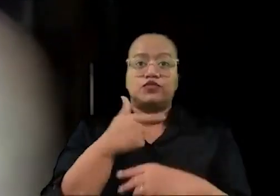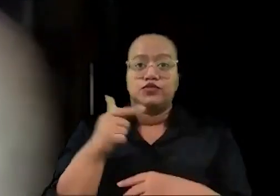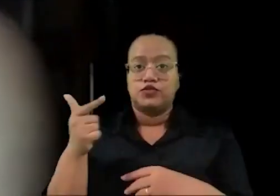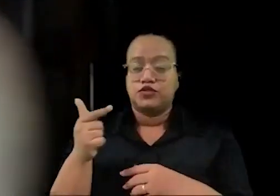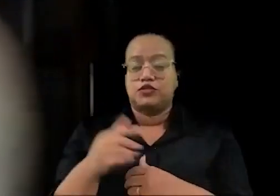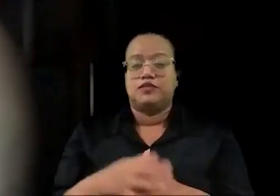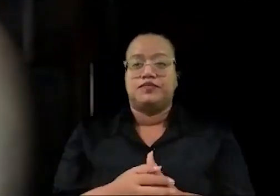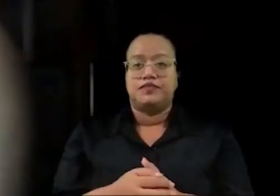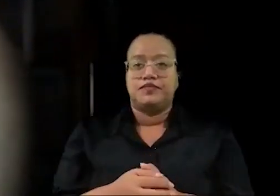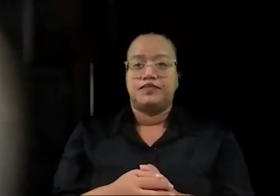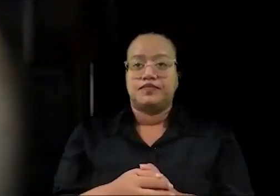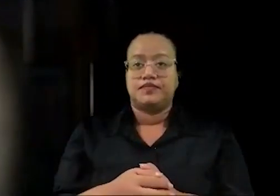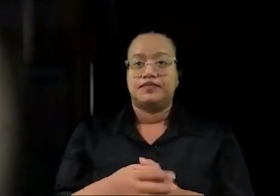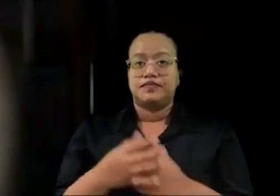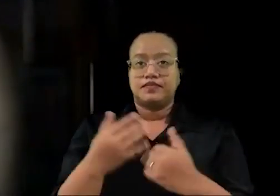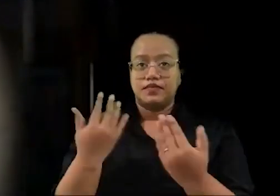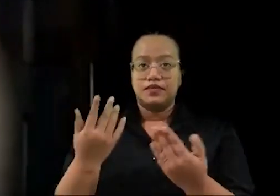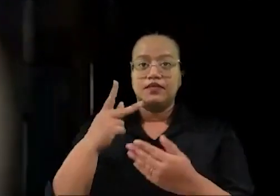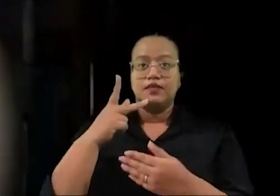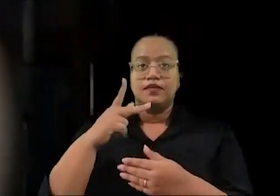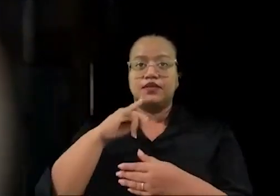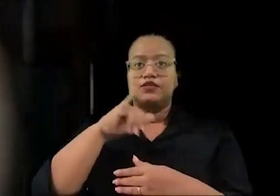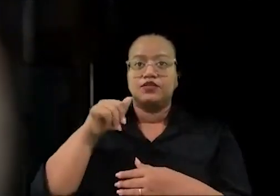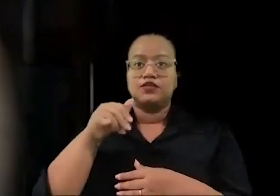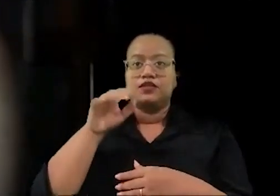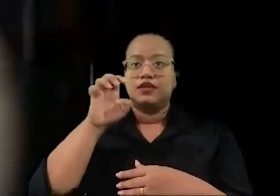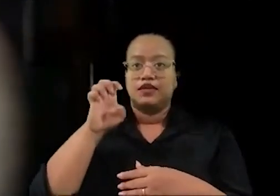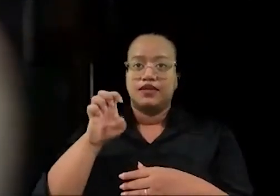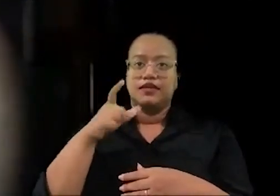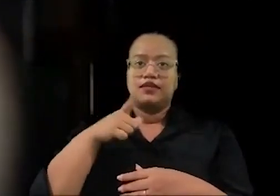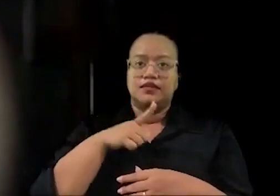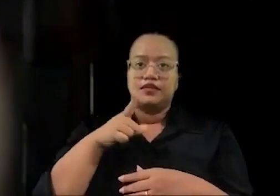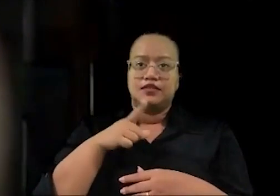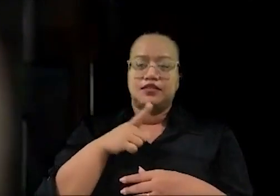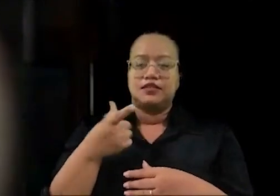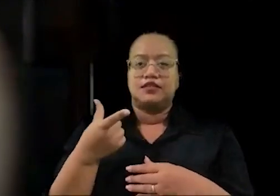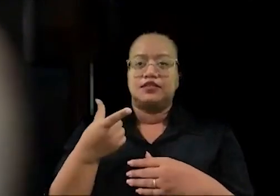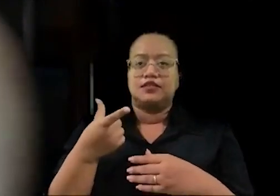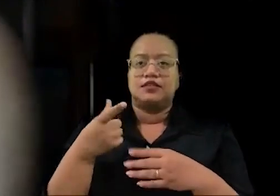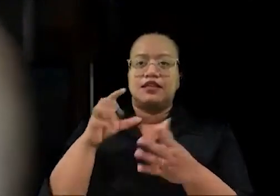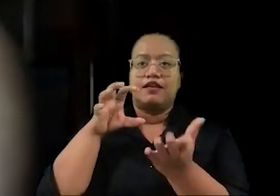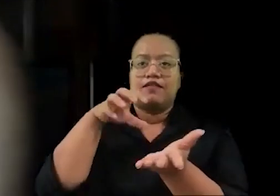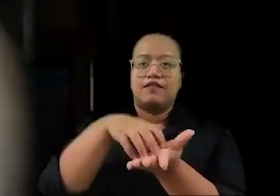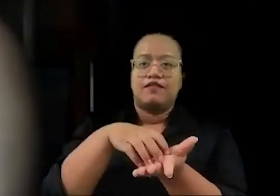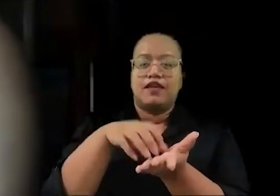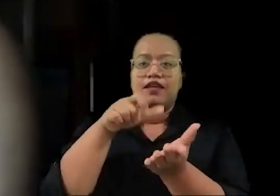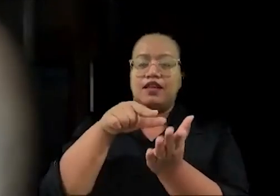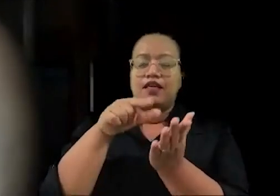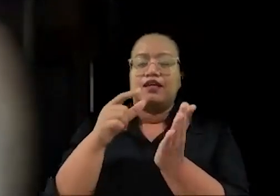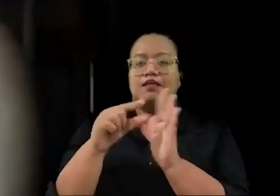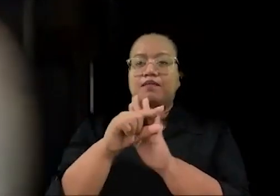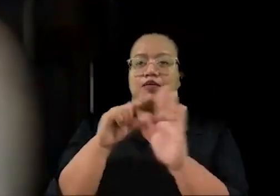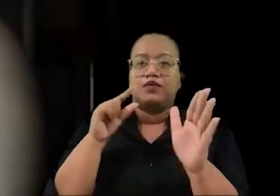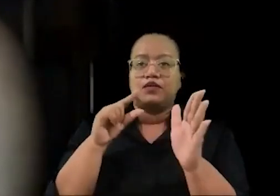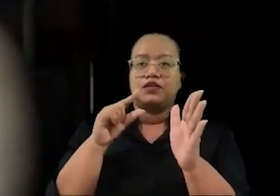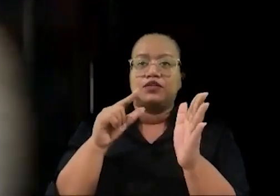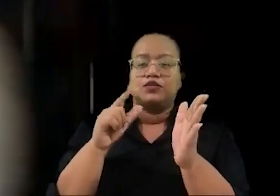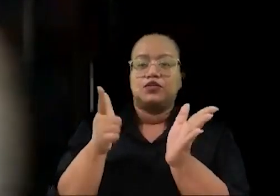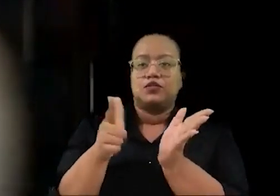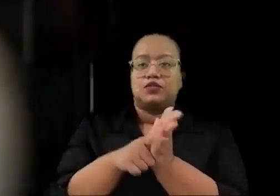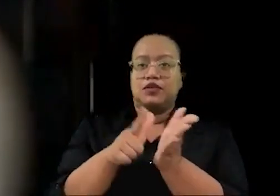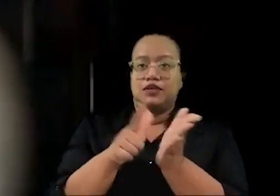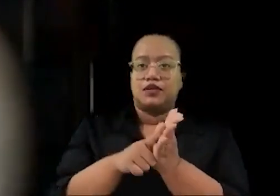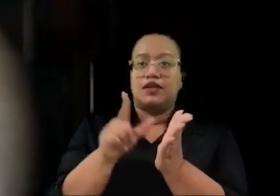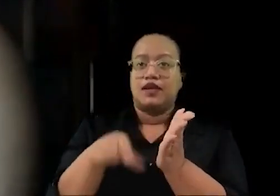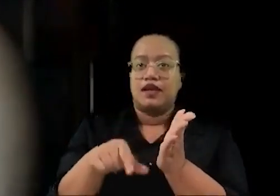PJE, para as varas que tinham processo físico, veio como uma vantagem enorme, como um grande passo. Para